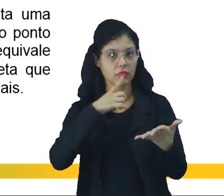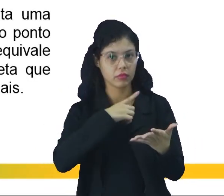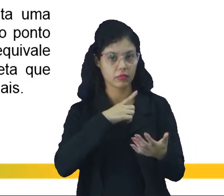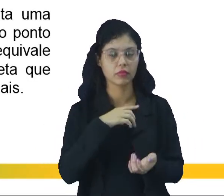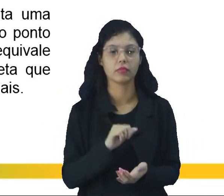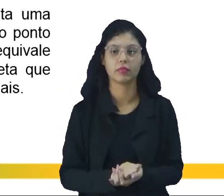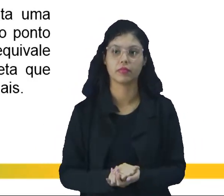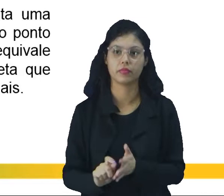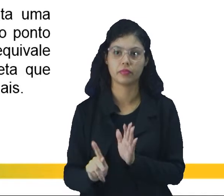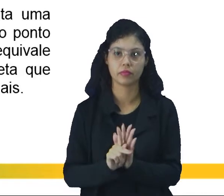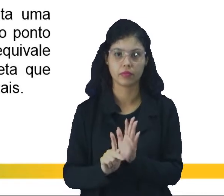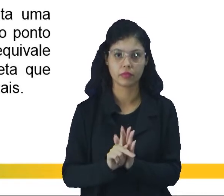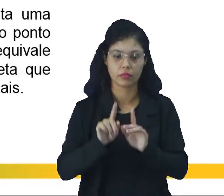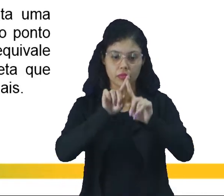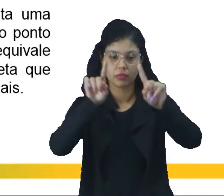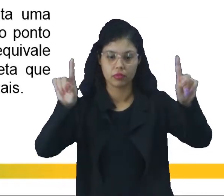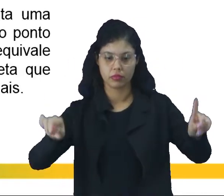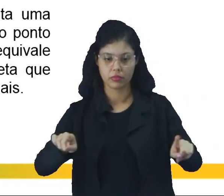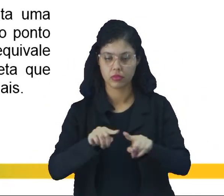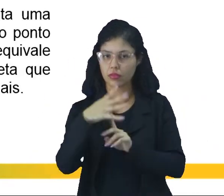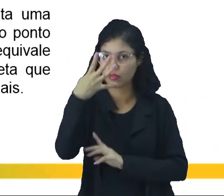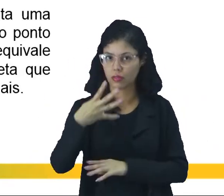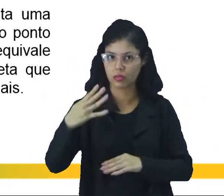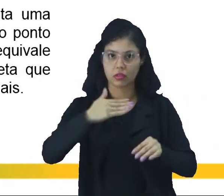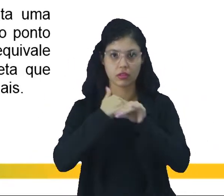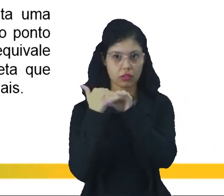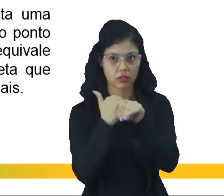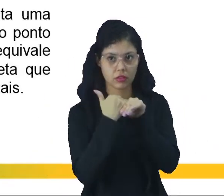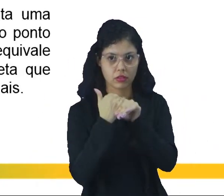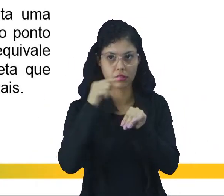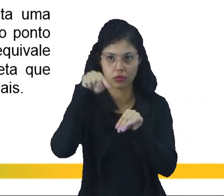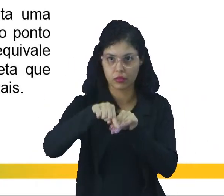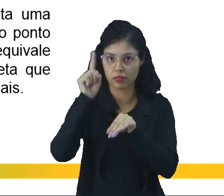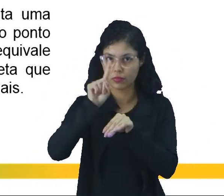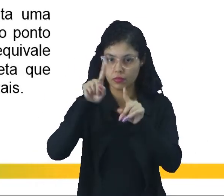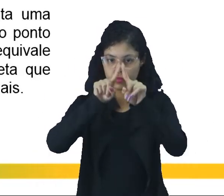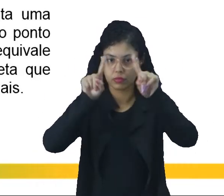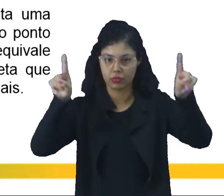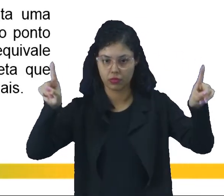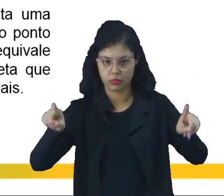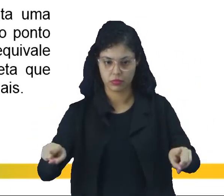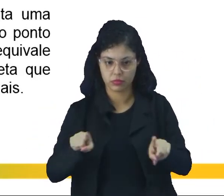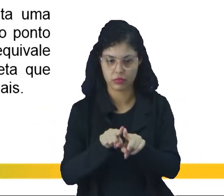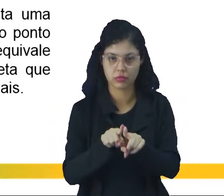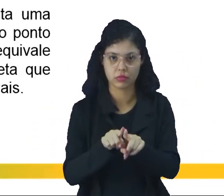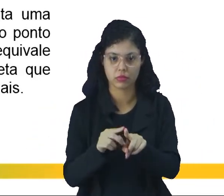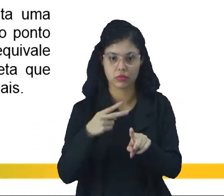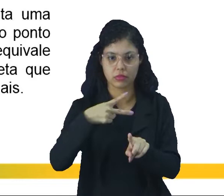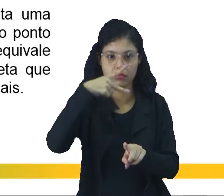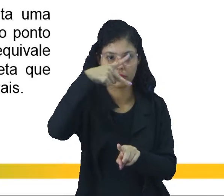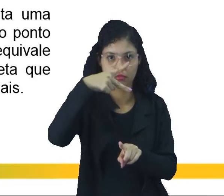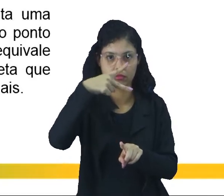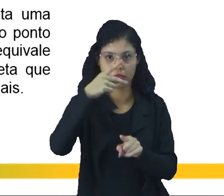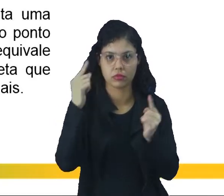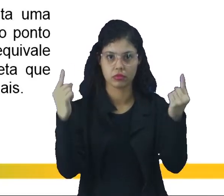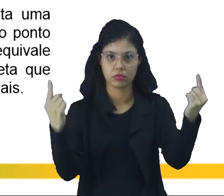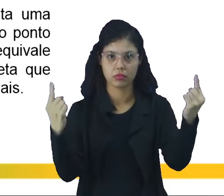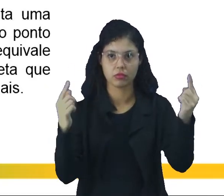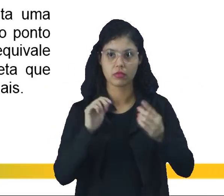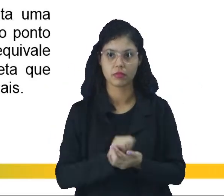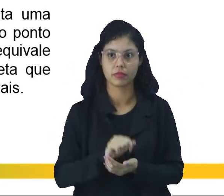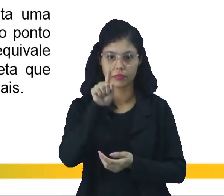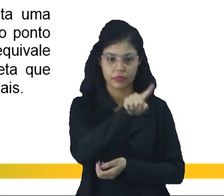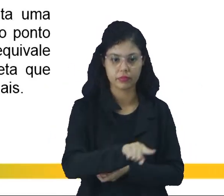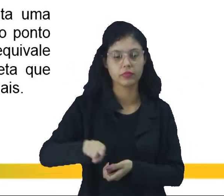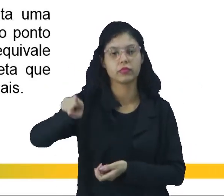tem, em relação ao quadrado, aqui os 4 lados são iguais, aqui não. Eu vou ter lados paralelos 2 a 2. E o